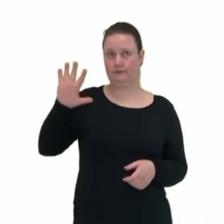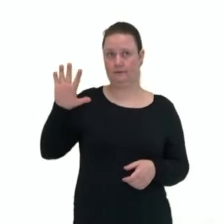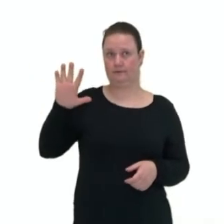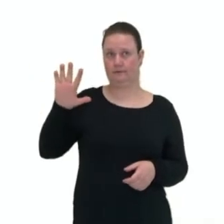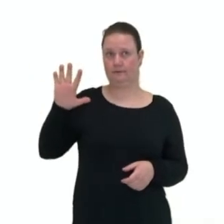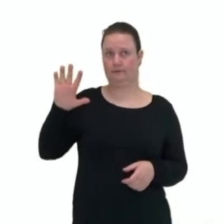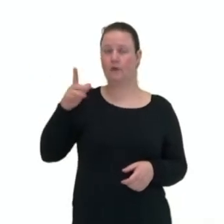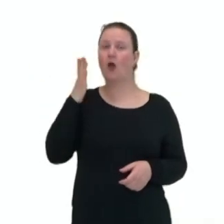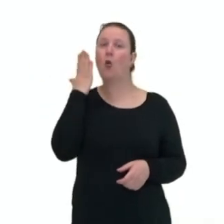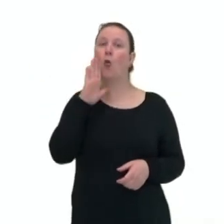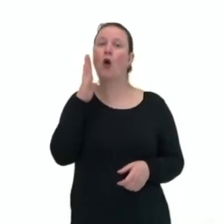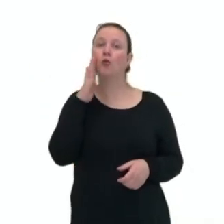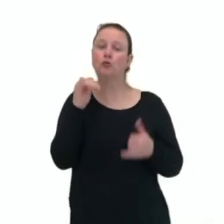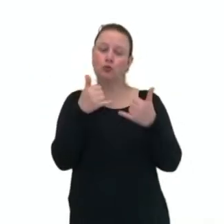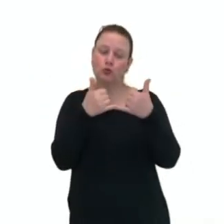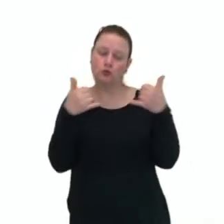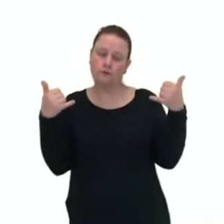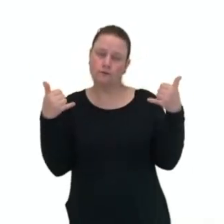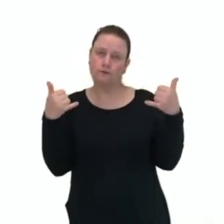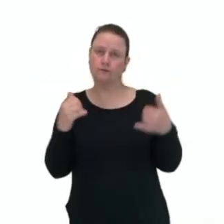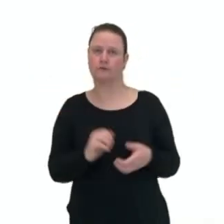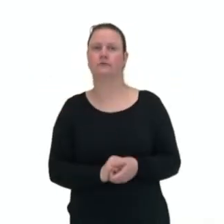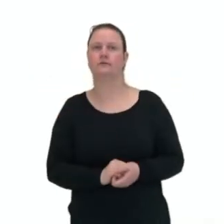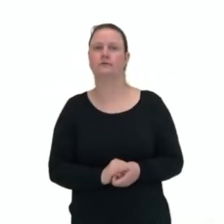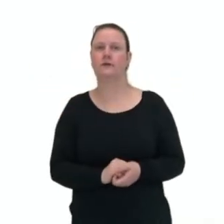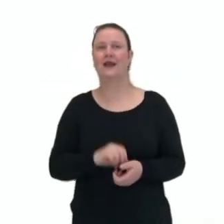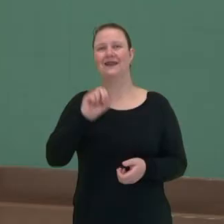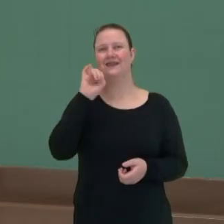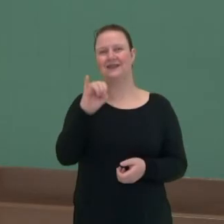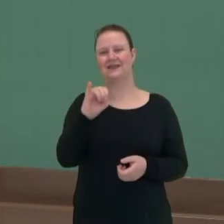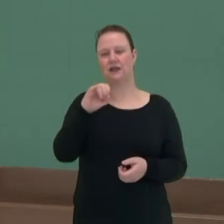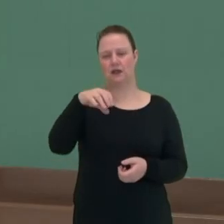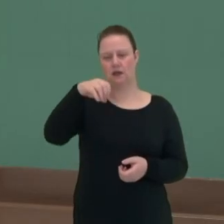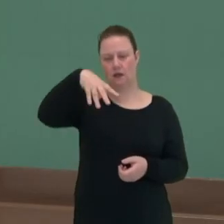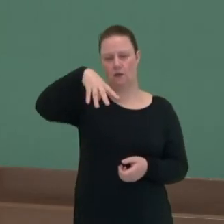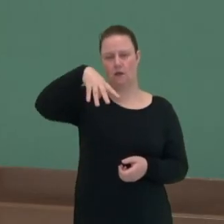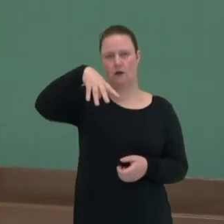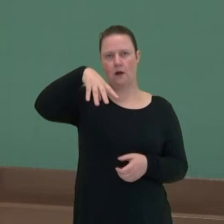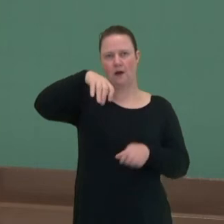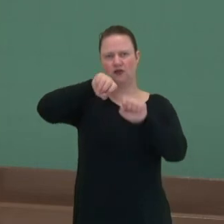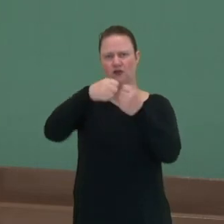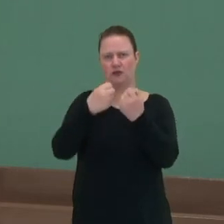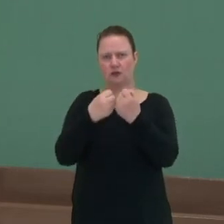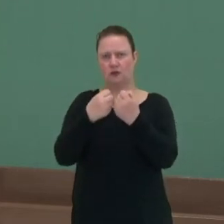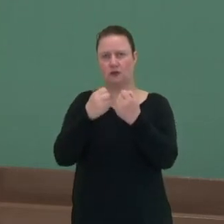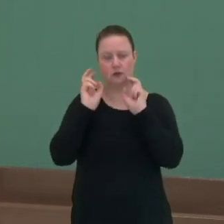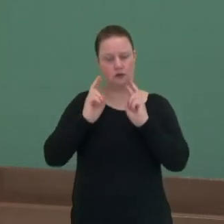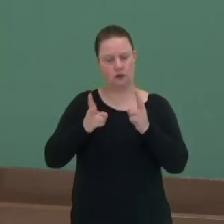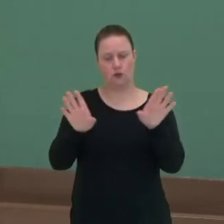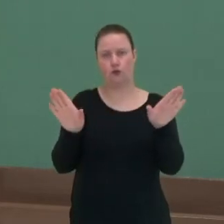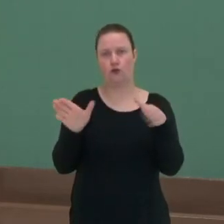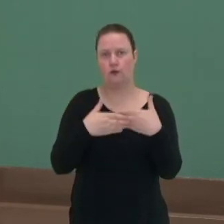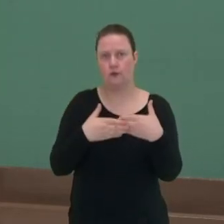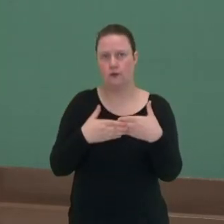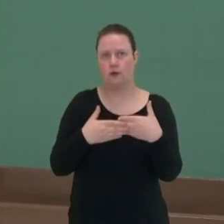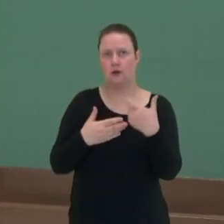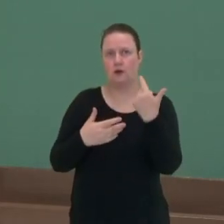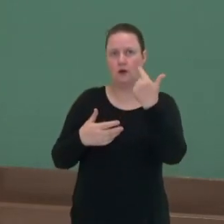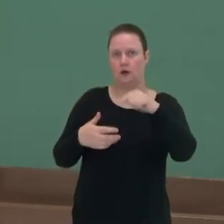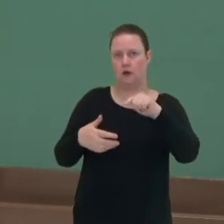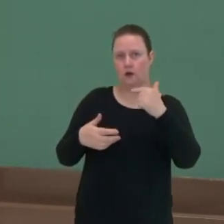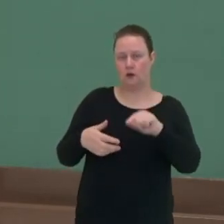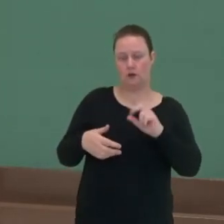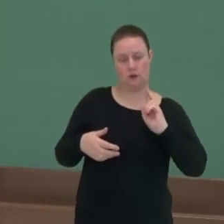fio azul. Mas caso uma lâmpada queime, o circuito continua fechado e a outra lâmpada